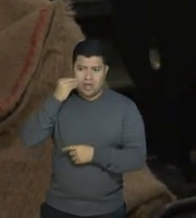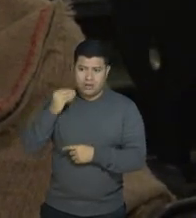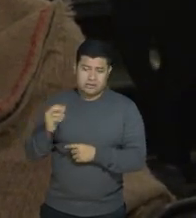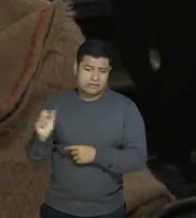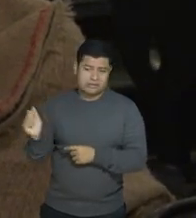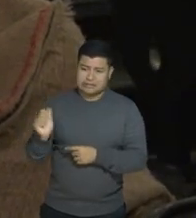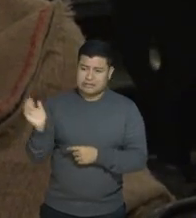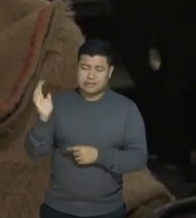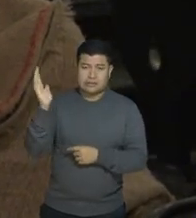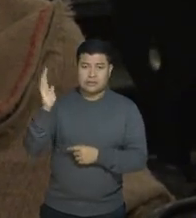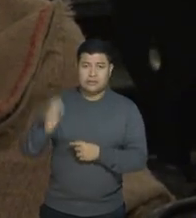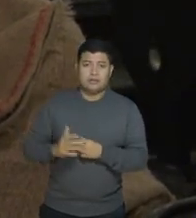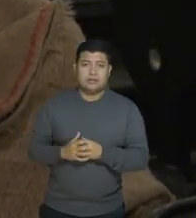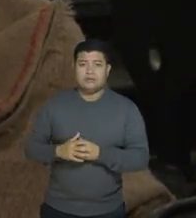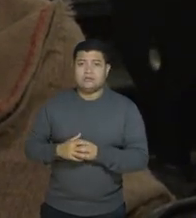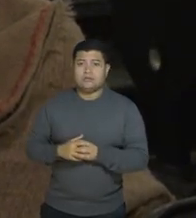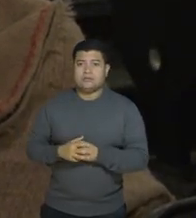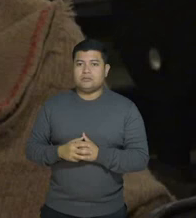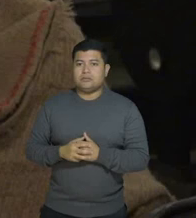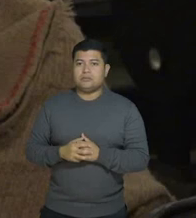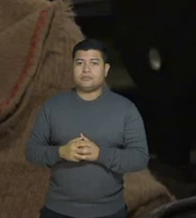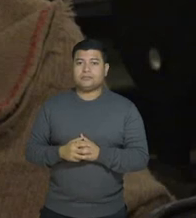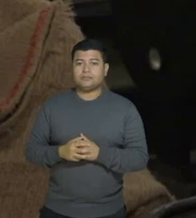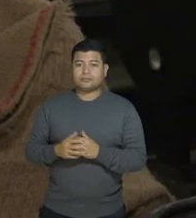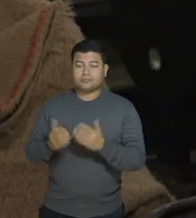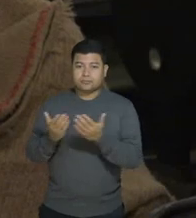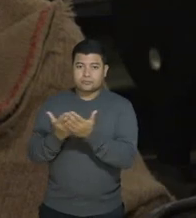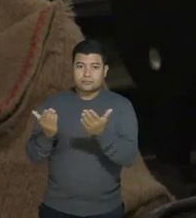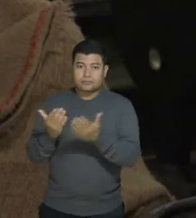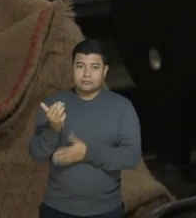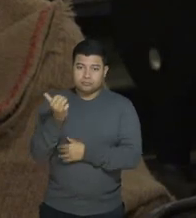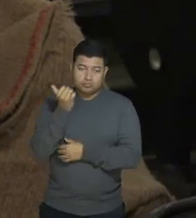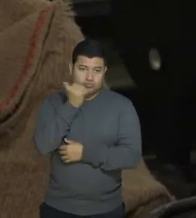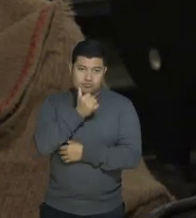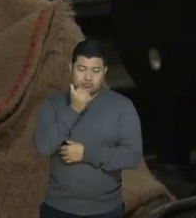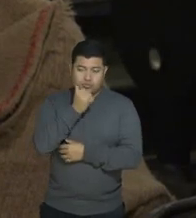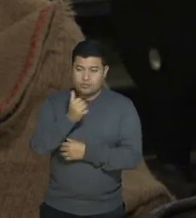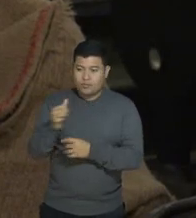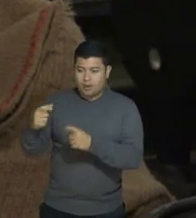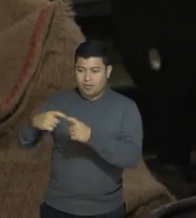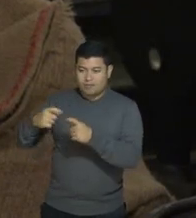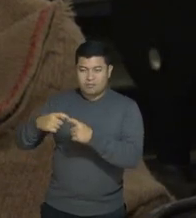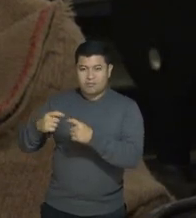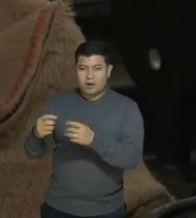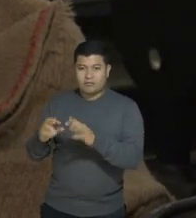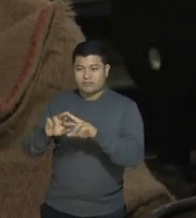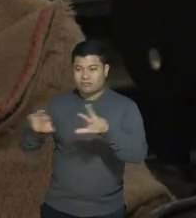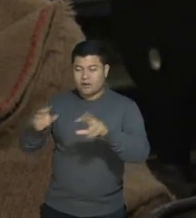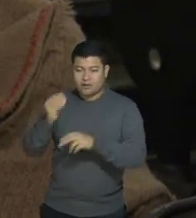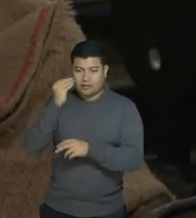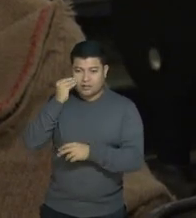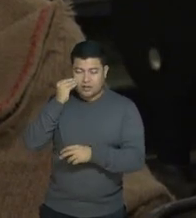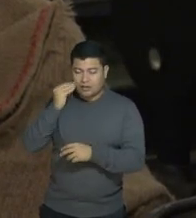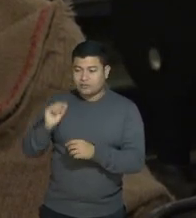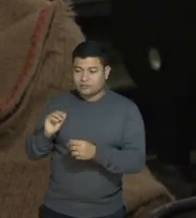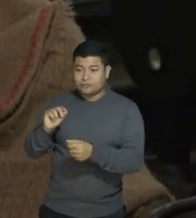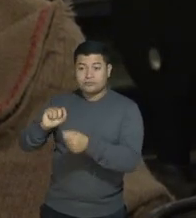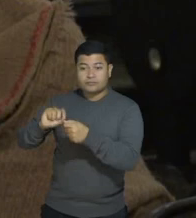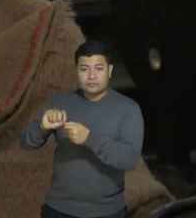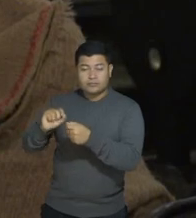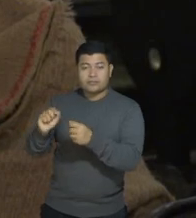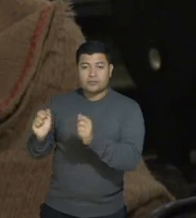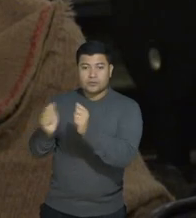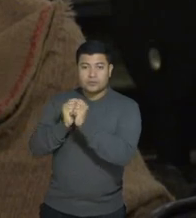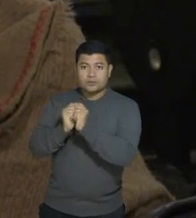na Autovida e foi maravilhoso, as meninas super atenciosas, ele fez vários testes lá. Depois fez acompanhamento que o Fono